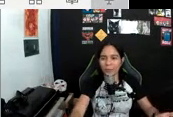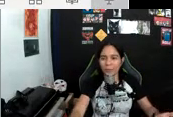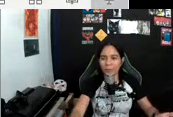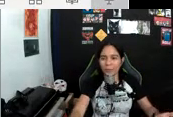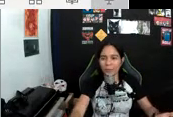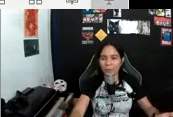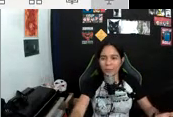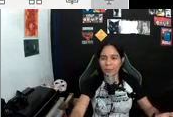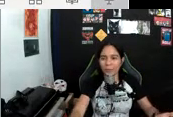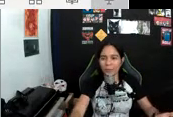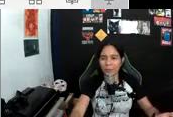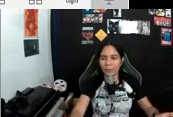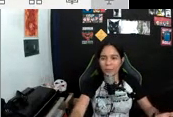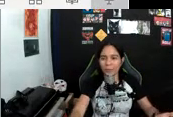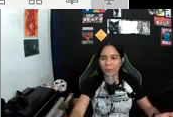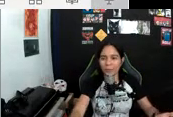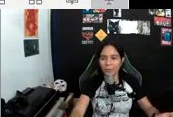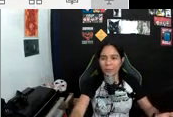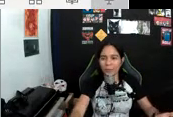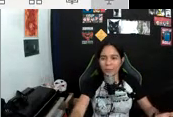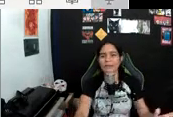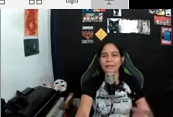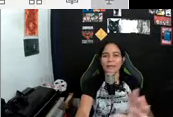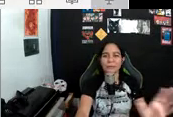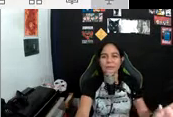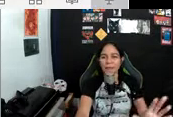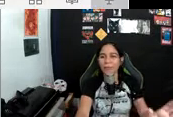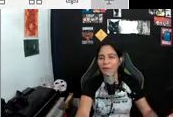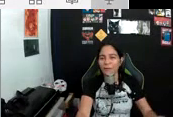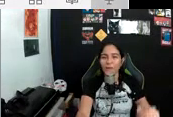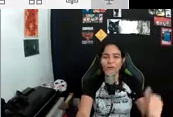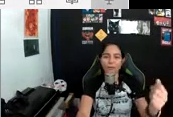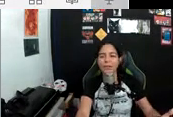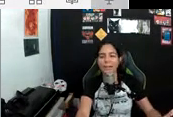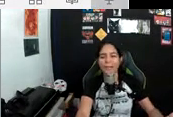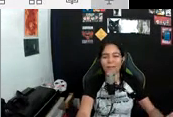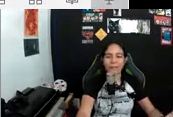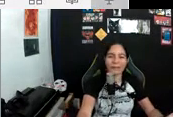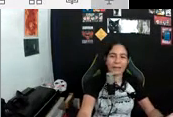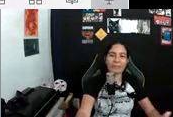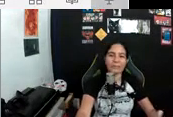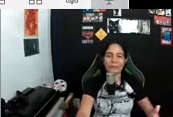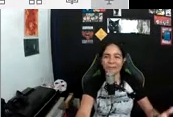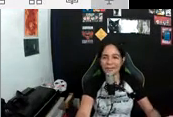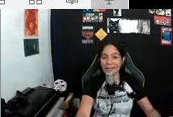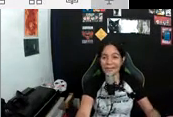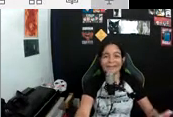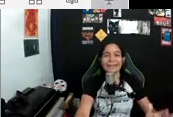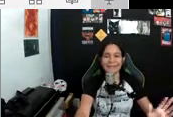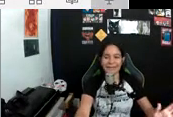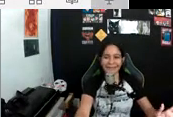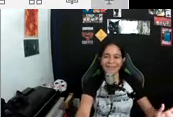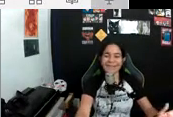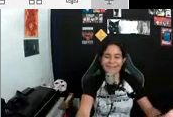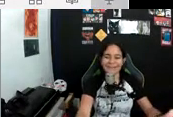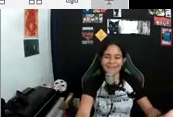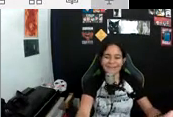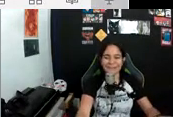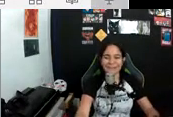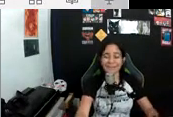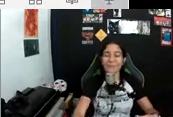do paciente é algo mais prolongado e você no outro dia já está aparecendo, está tudo lindo, maravilhoso, postando nas redes sociais como não tivesse nada.